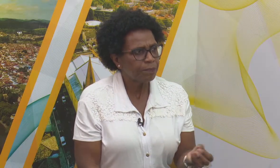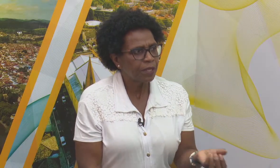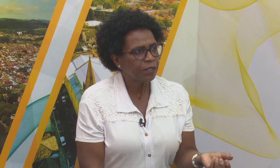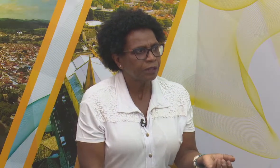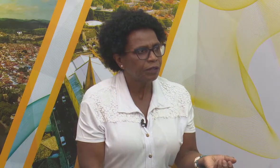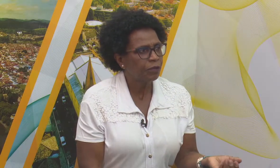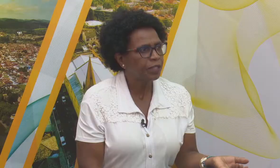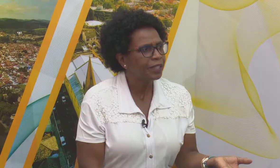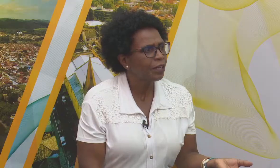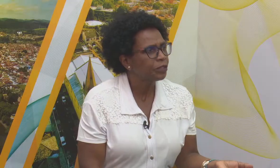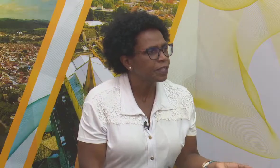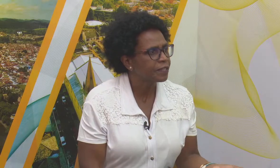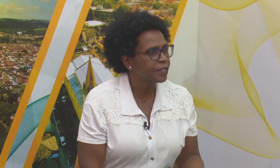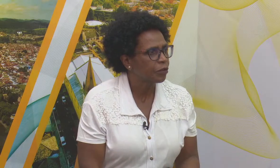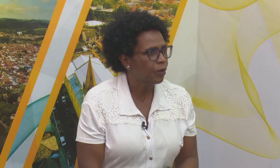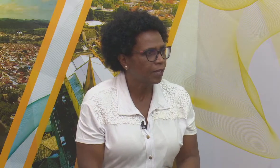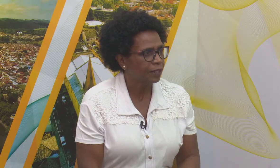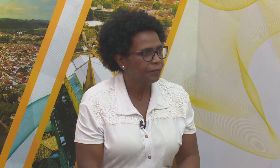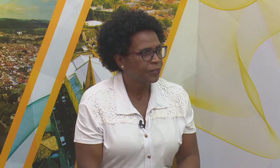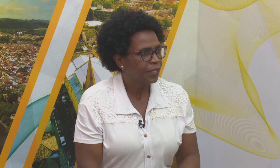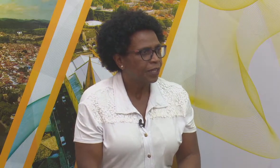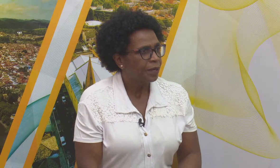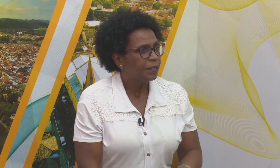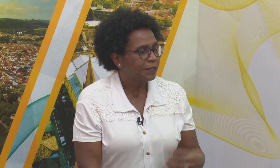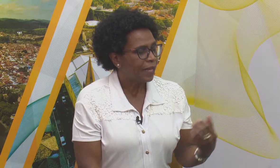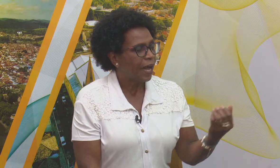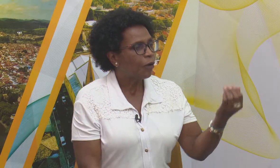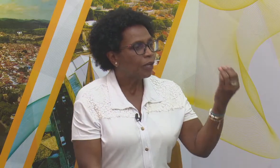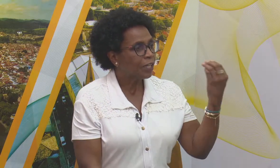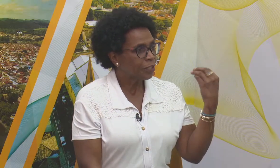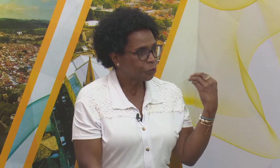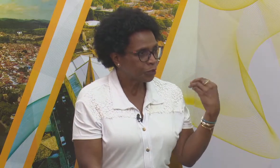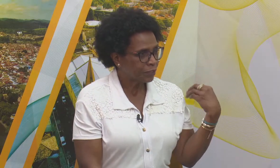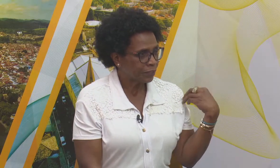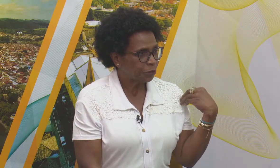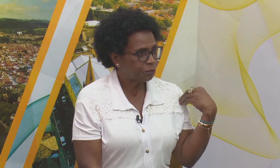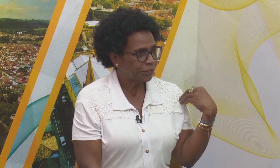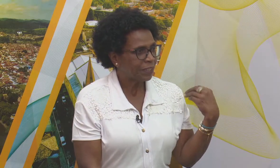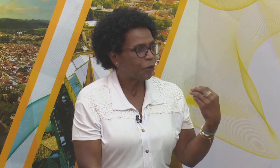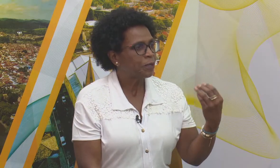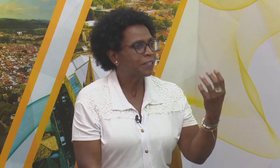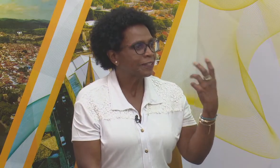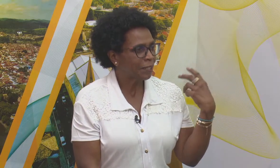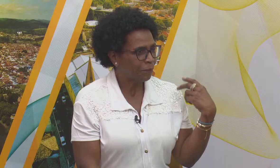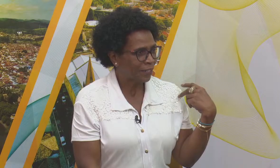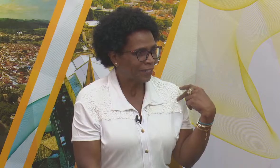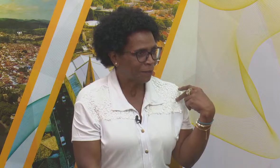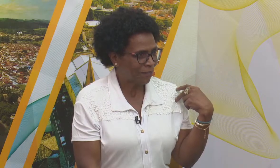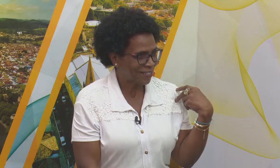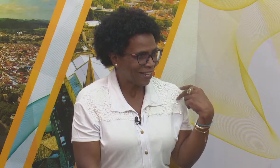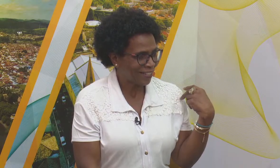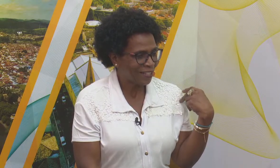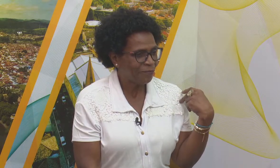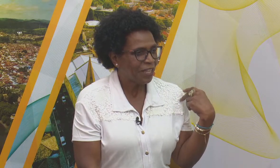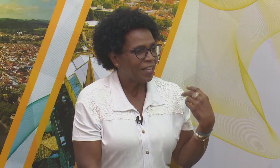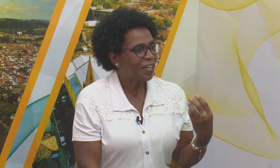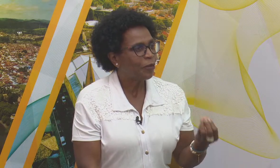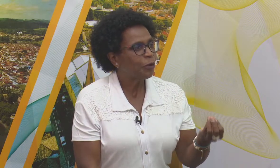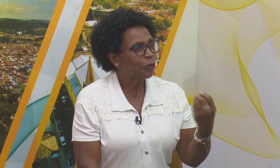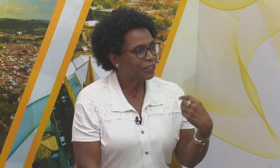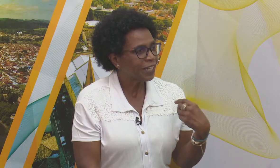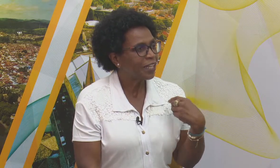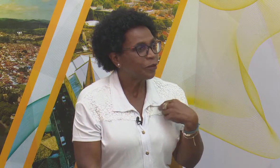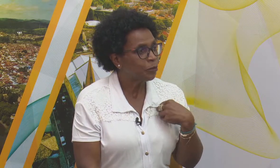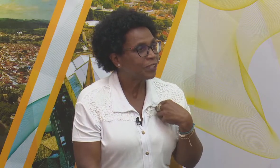gente não sabia o que acontecia com ela. Agora, retornando, começando a trabalhar na PAJAC,